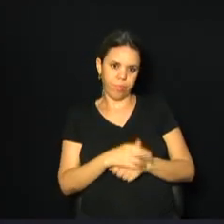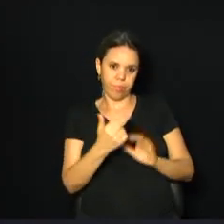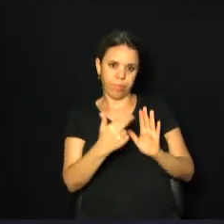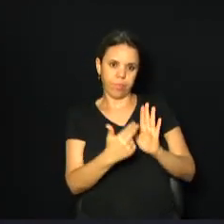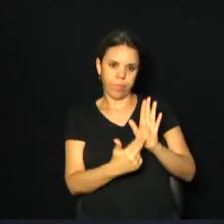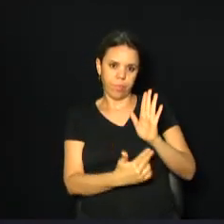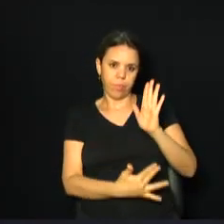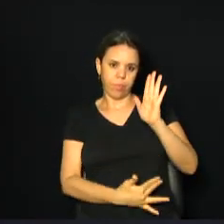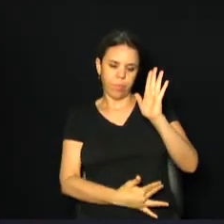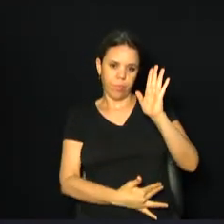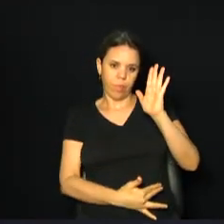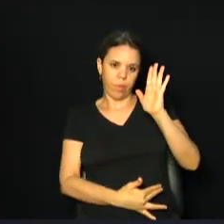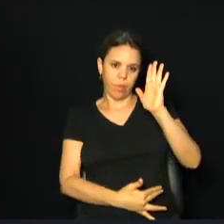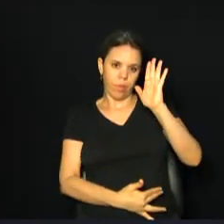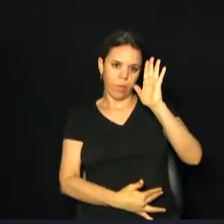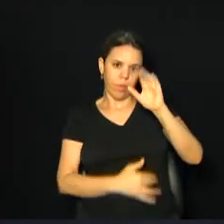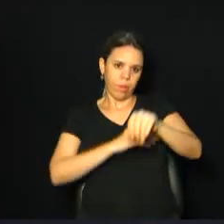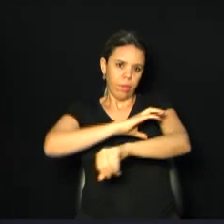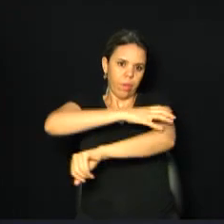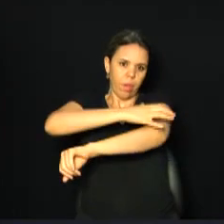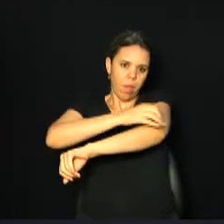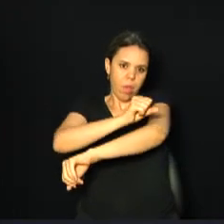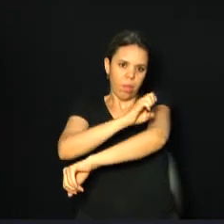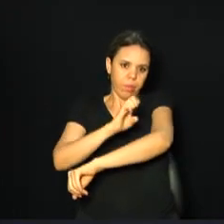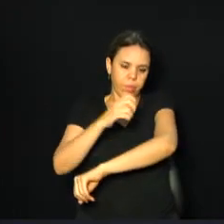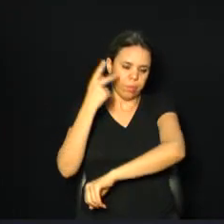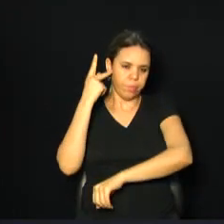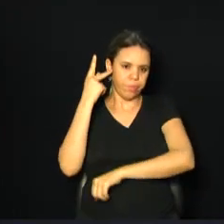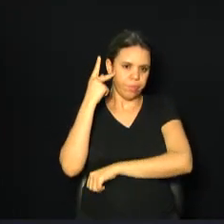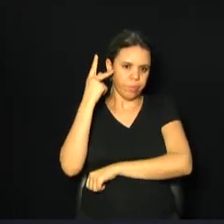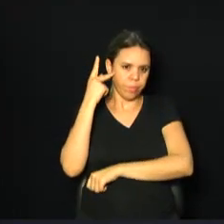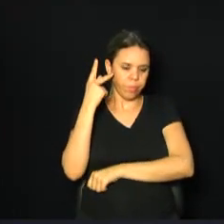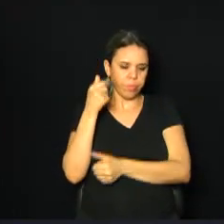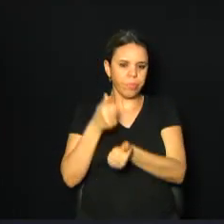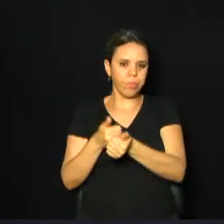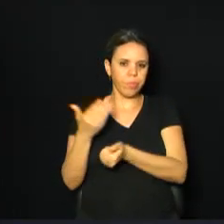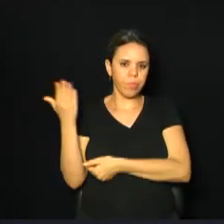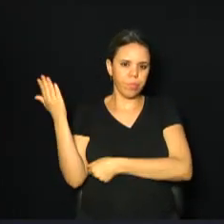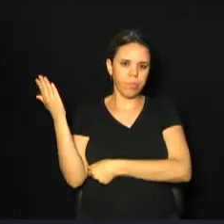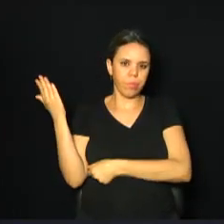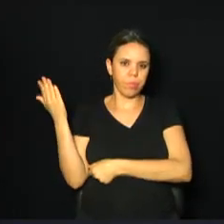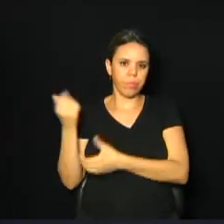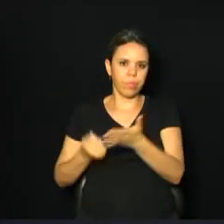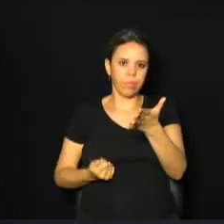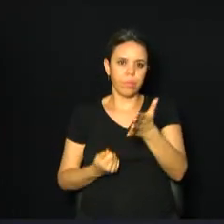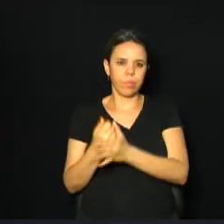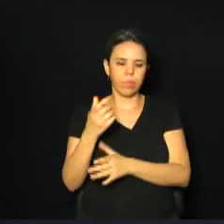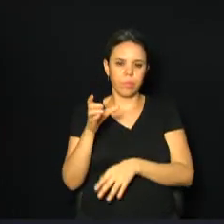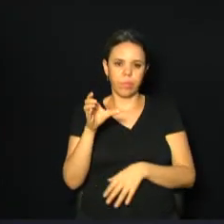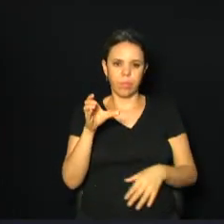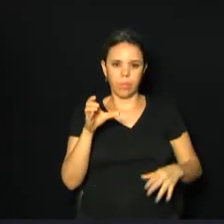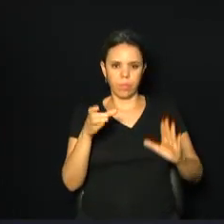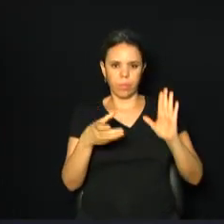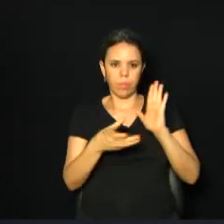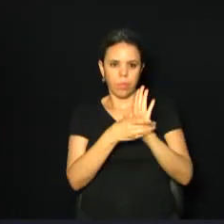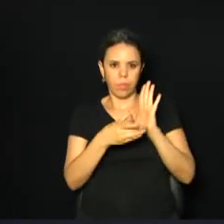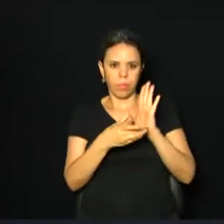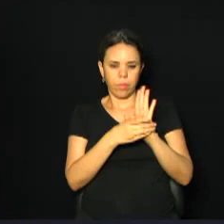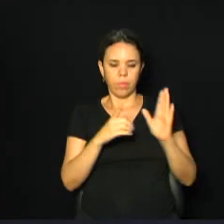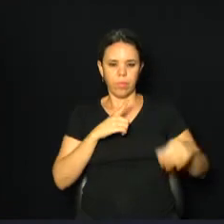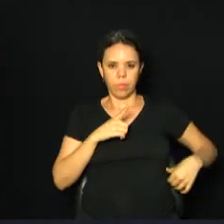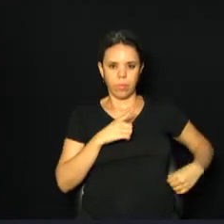ia lá na Praça da Sé, em São Paulo, ali na Santa Efigênia, aquele lado ali, e comprava um CD. E lá